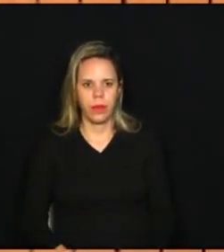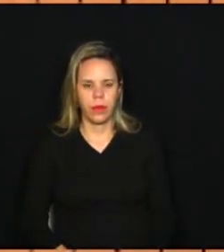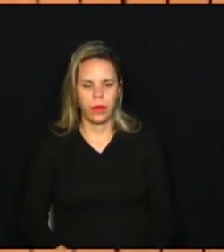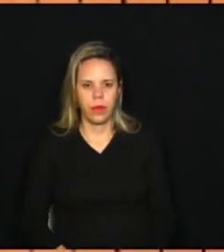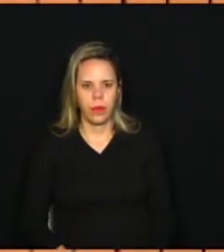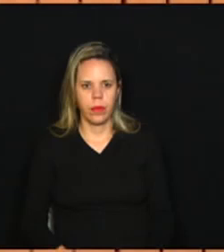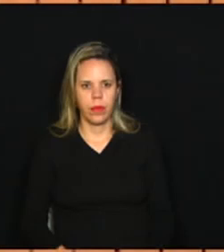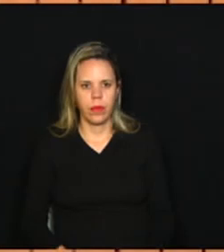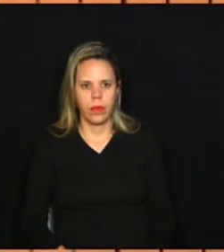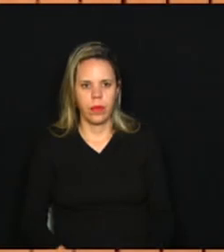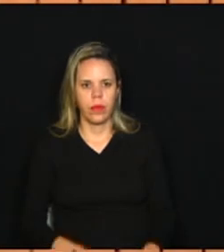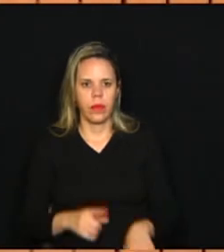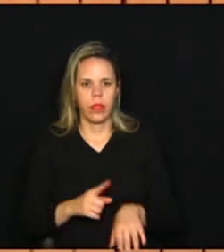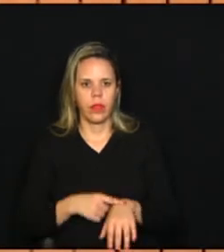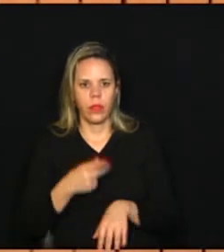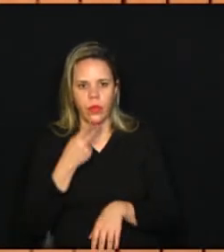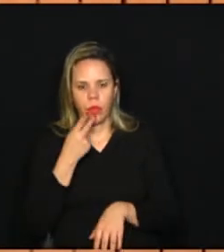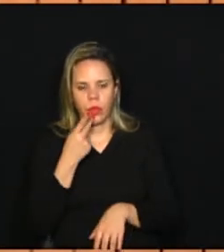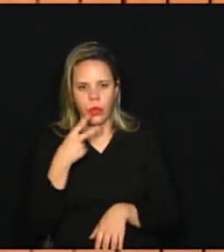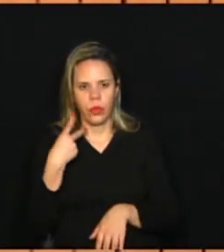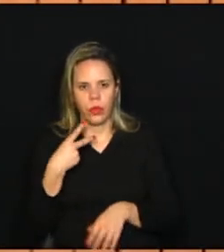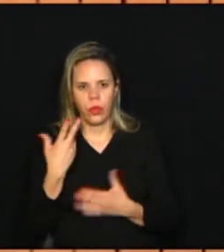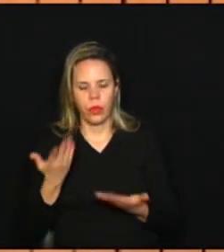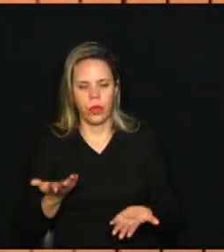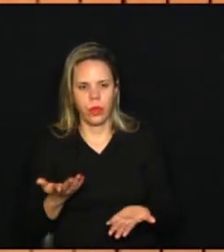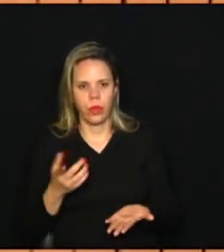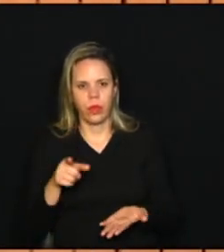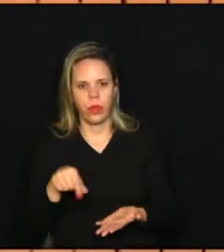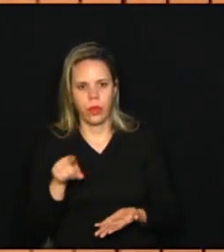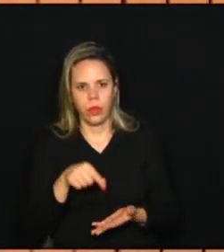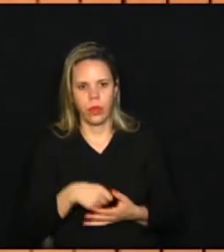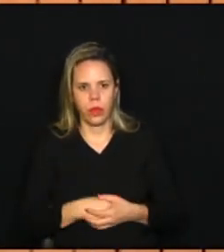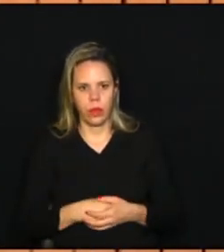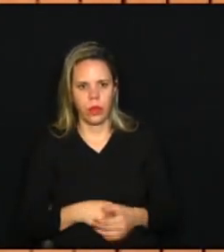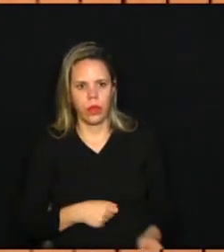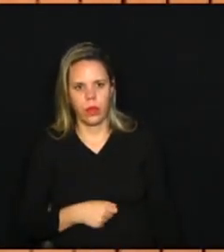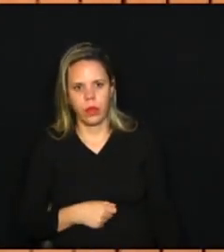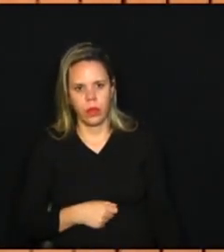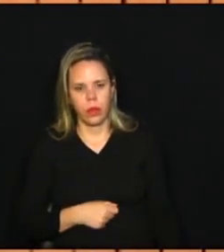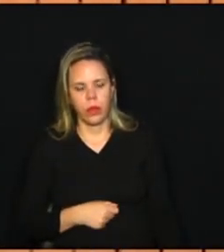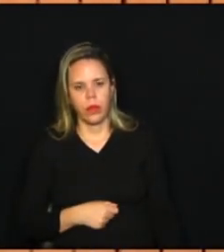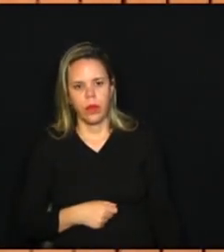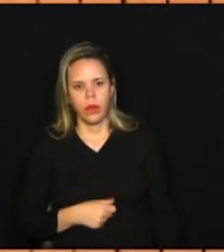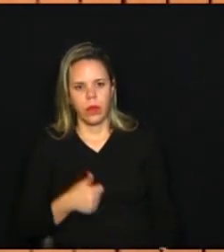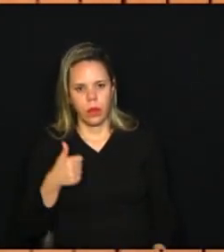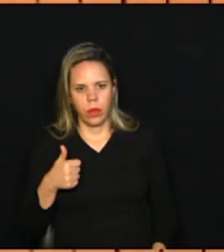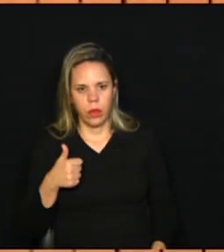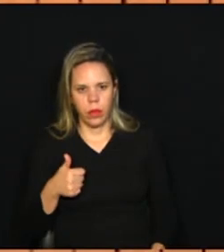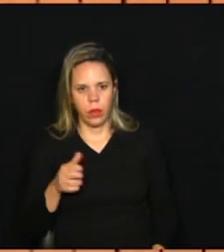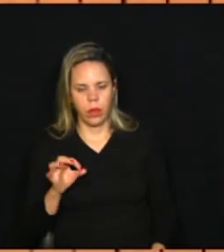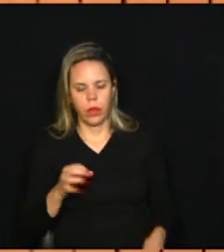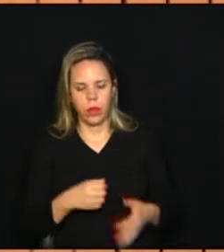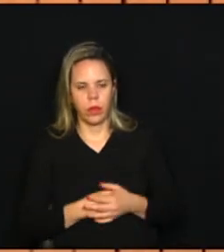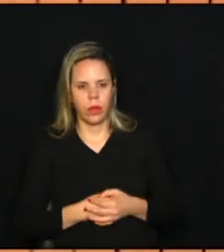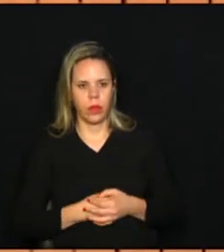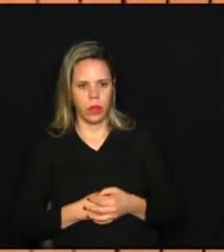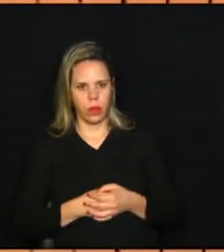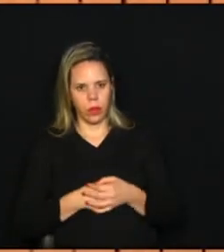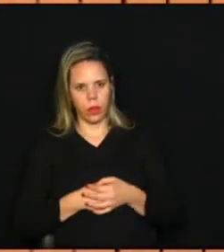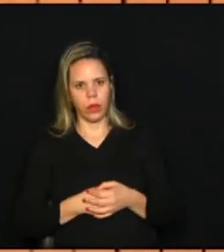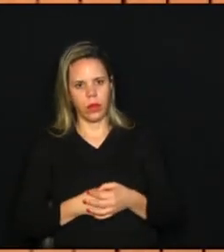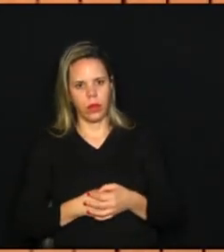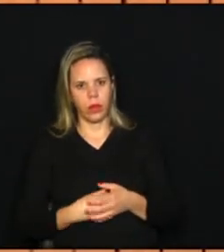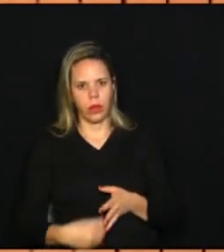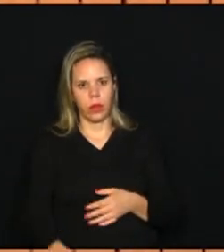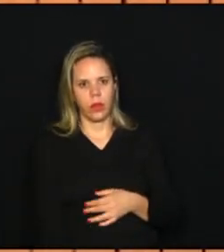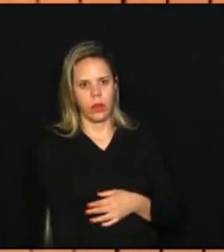vai ficar comprometida a fala da vereadora, para que você tudo bem? Não, Valéria,